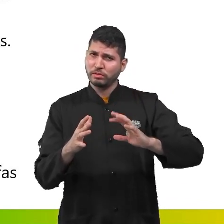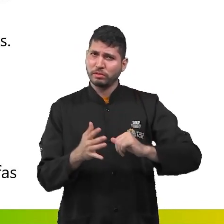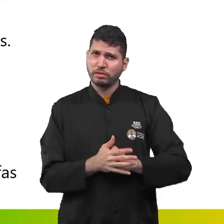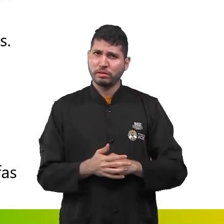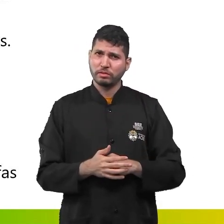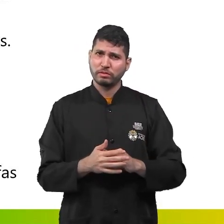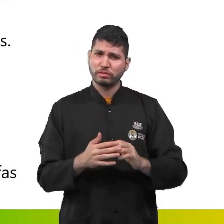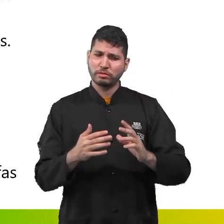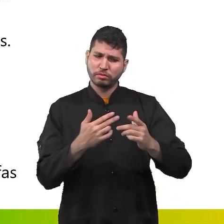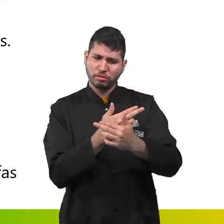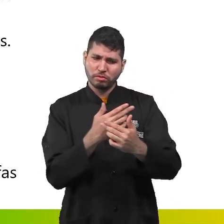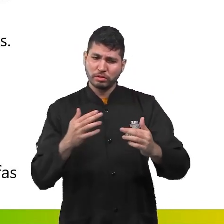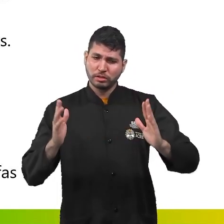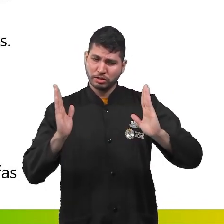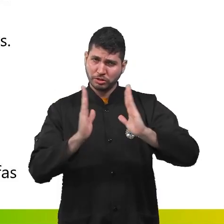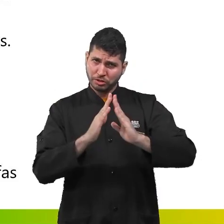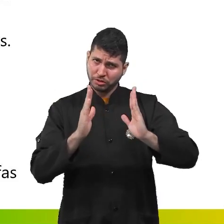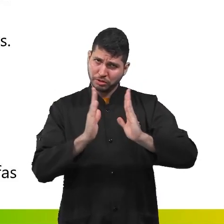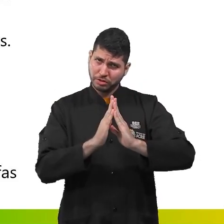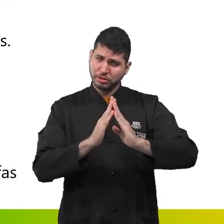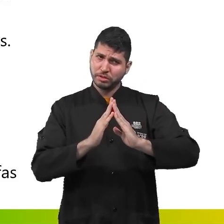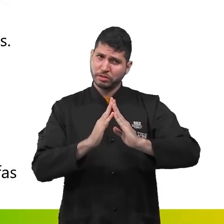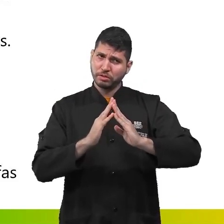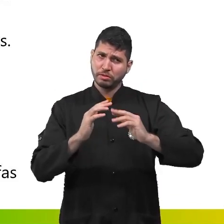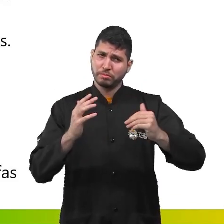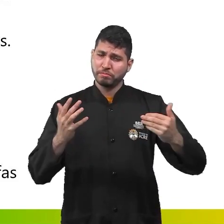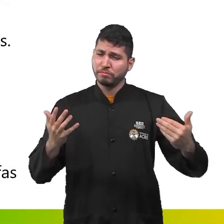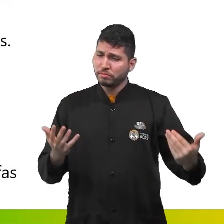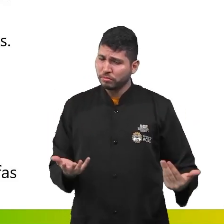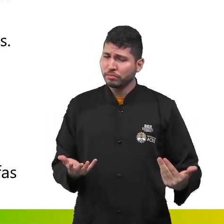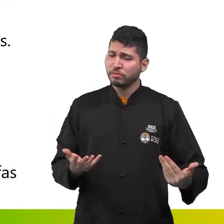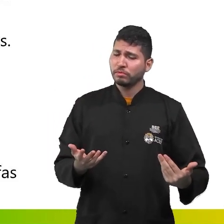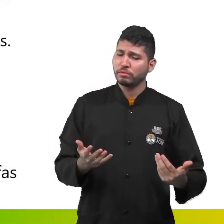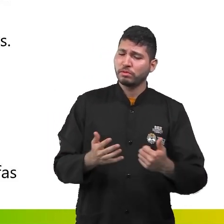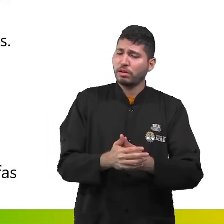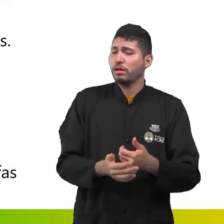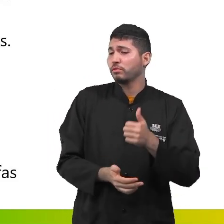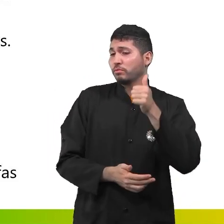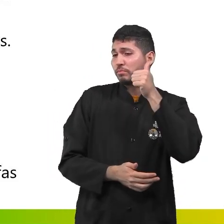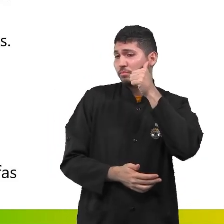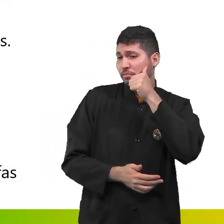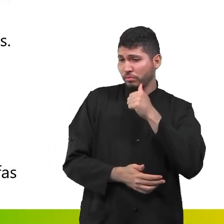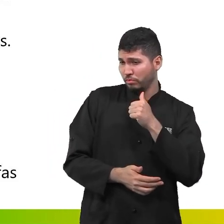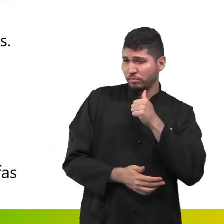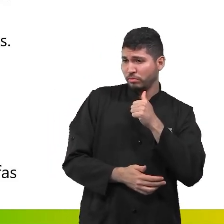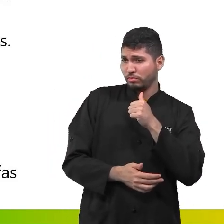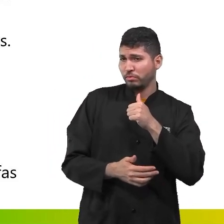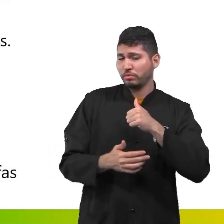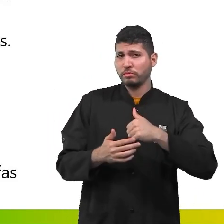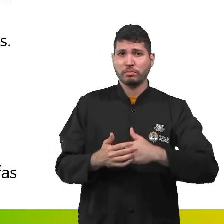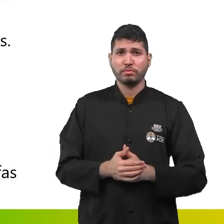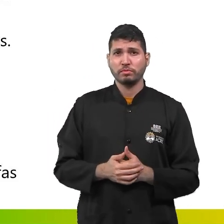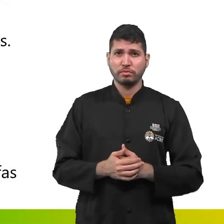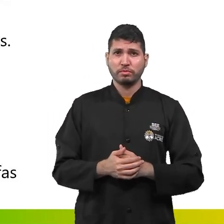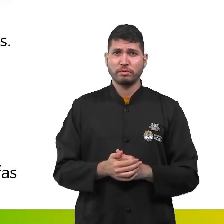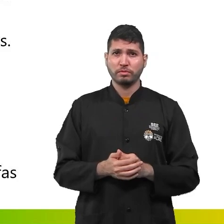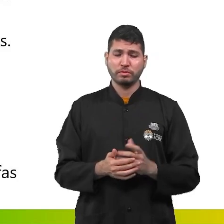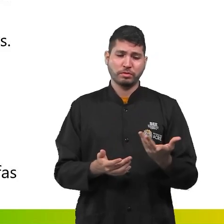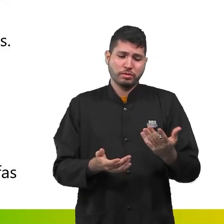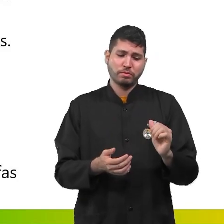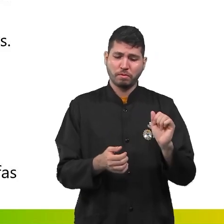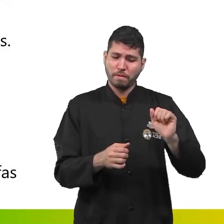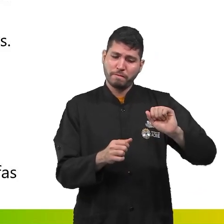Então, Susanita disse, bueno, es que para isso estamos as mulheres. A fim de contas, uma mulher que não cocina, que não